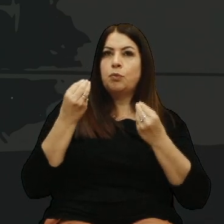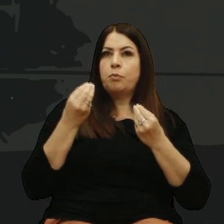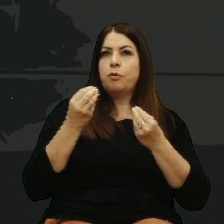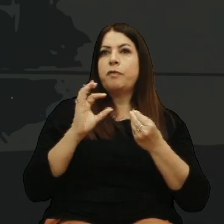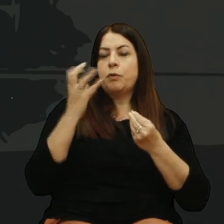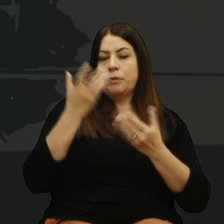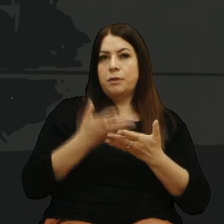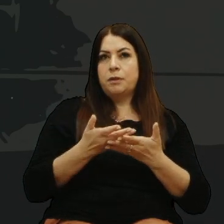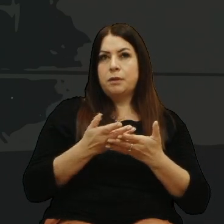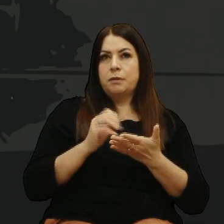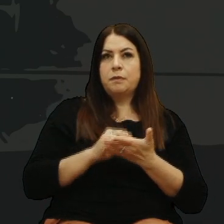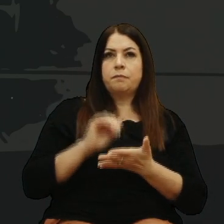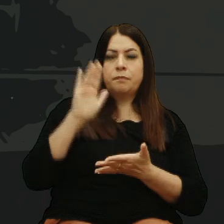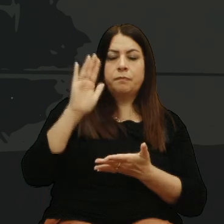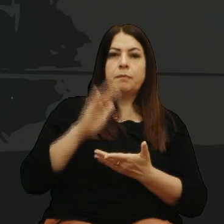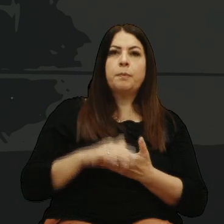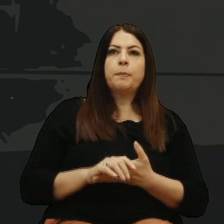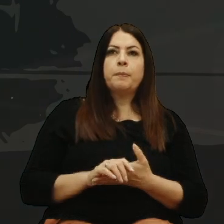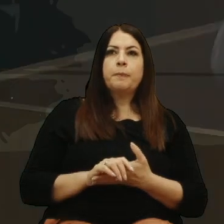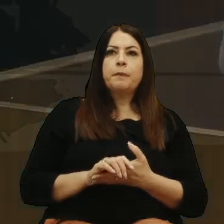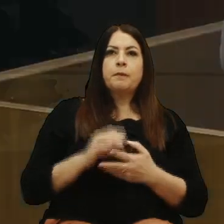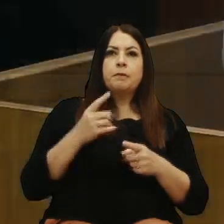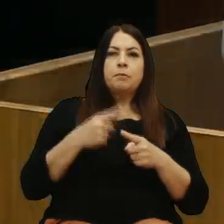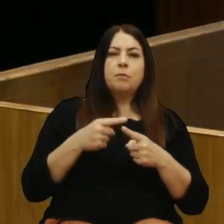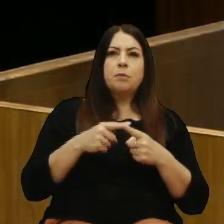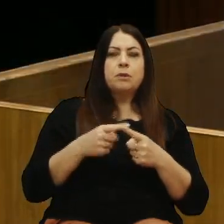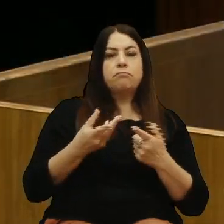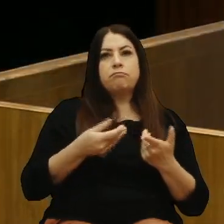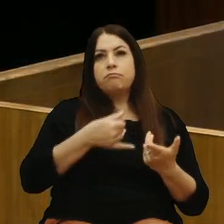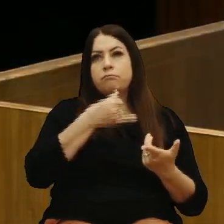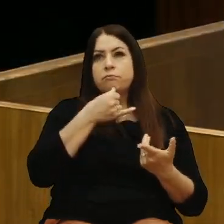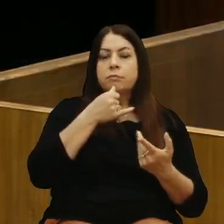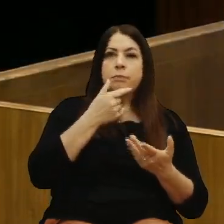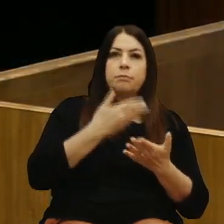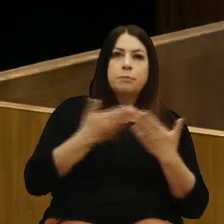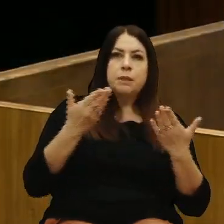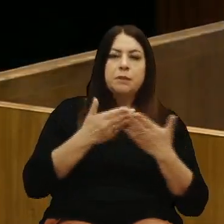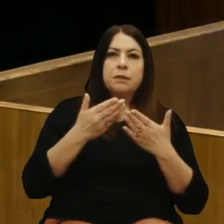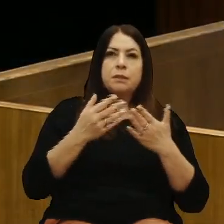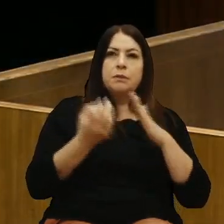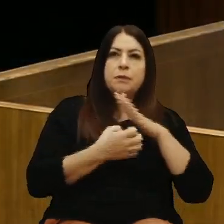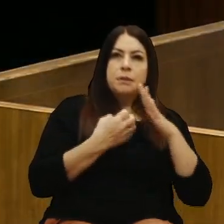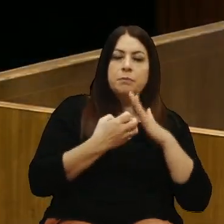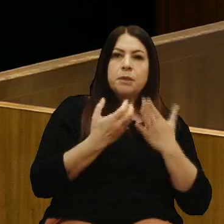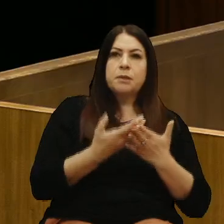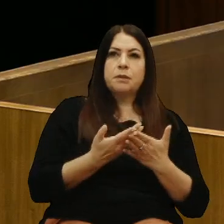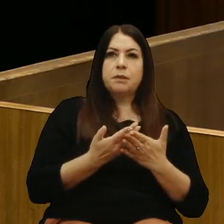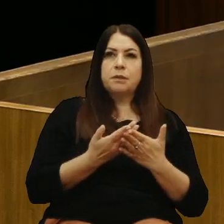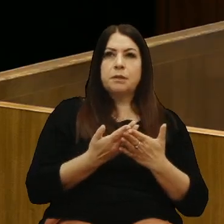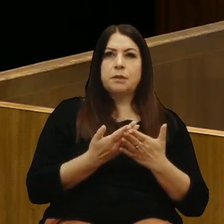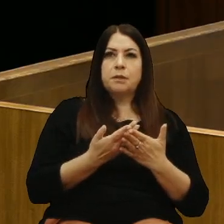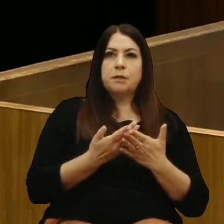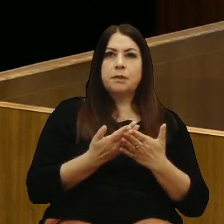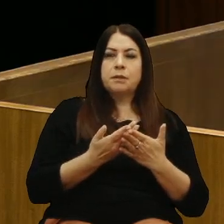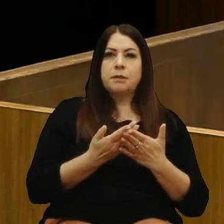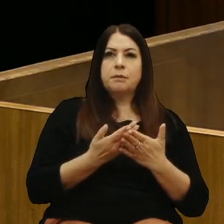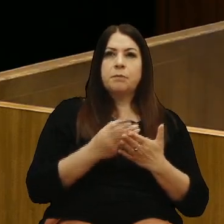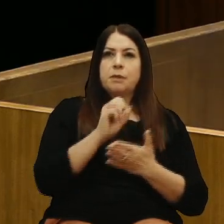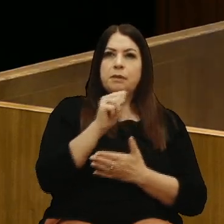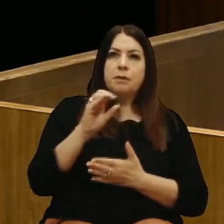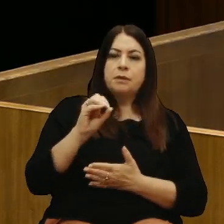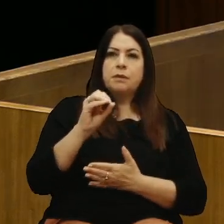situação, porque estamos hoje, infelizmente, perdendo empresas para São Francisco de